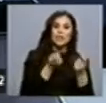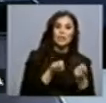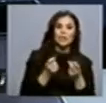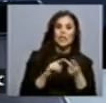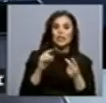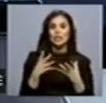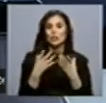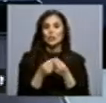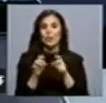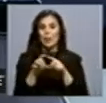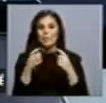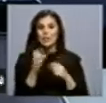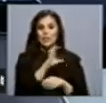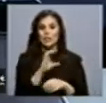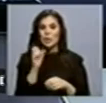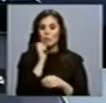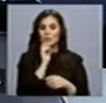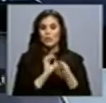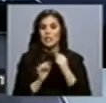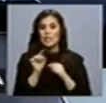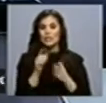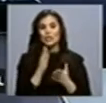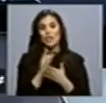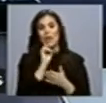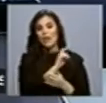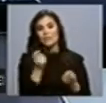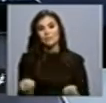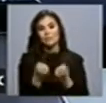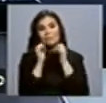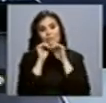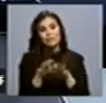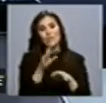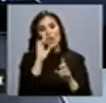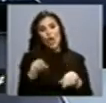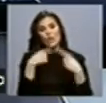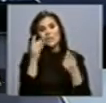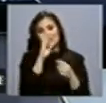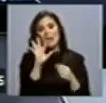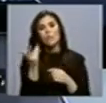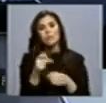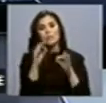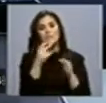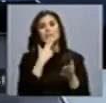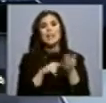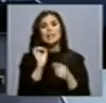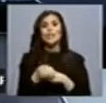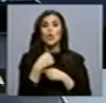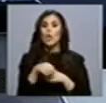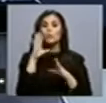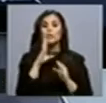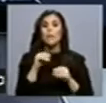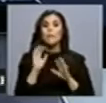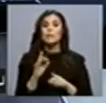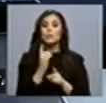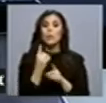é que, muito provavelmente, isto foi apenas um anúncio. Vamos ver se vai concretizar ou não, mas o que é certo é que não deixa de ser interessante, como temos também